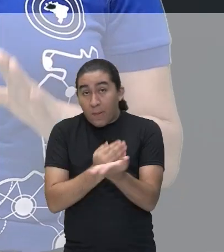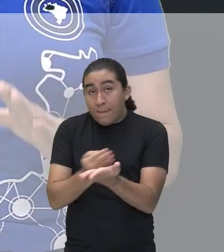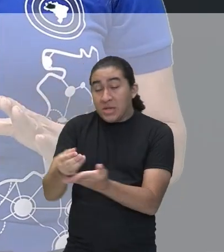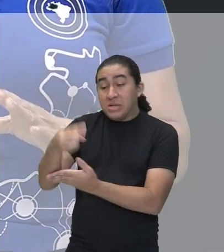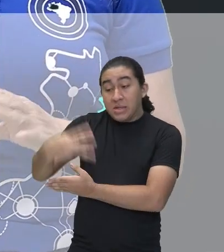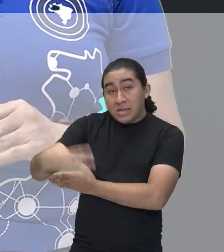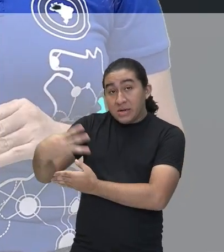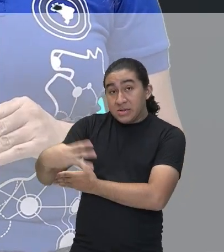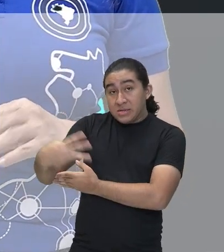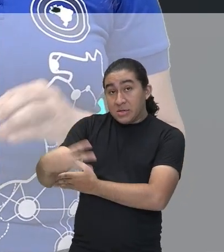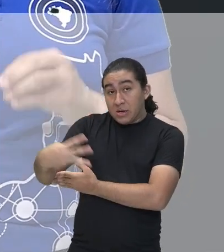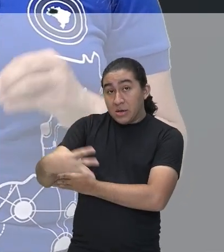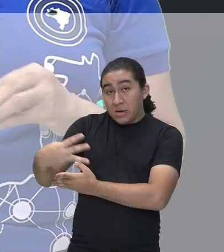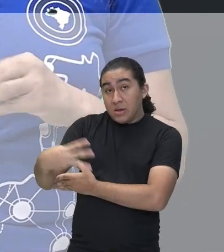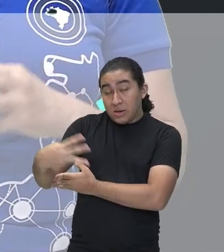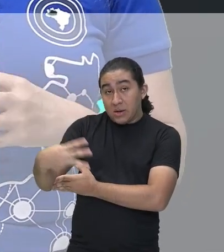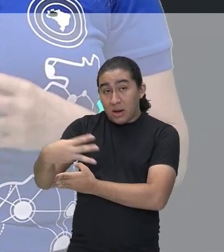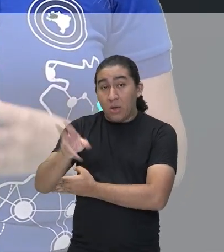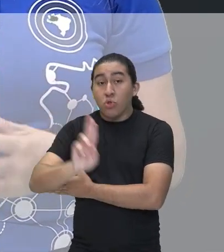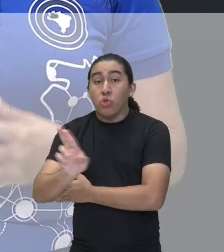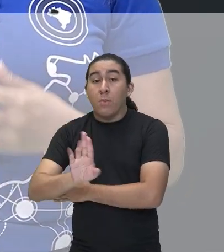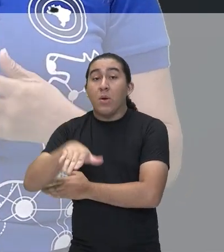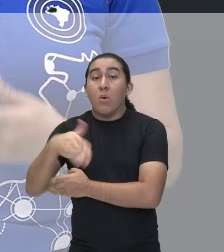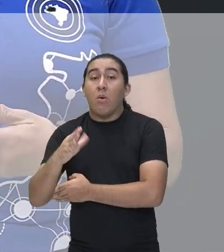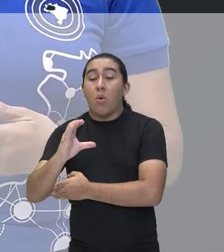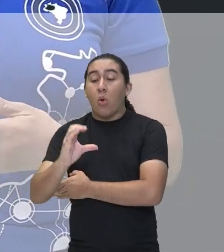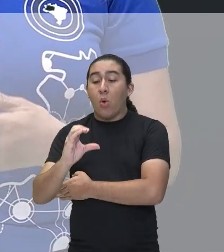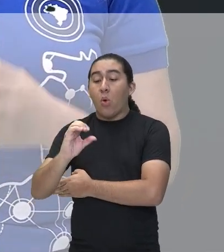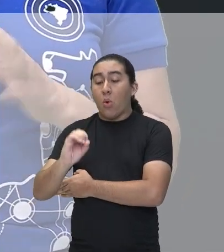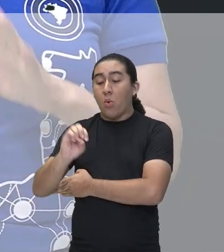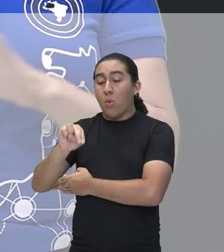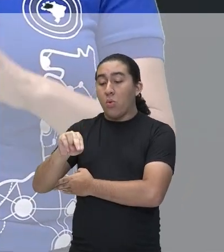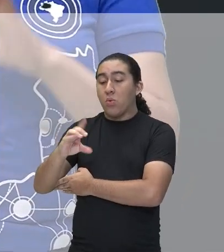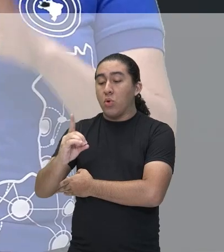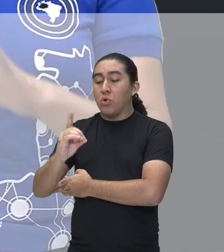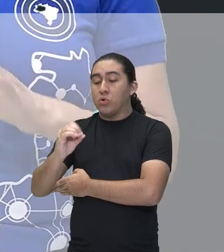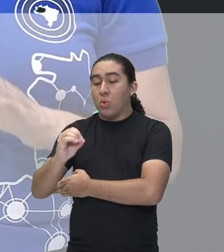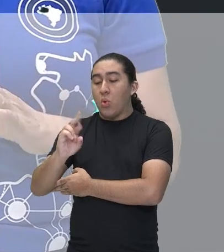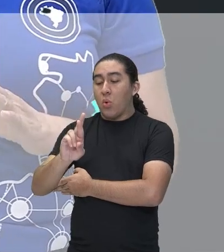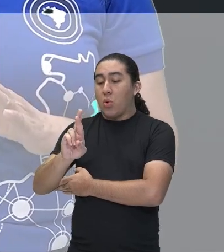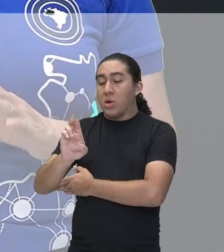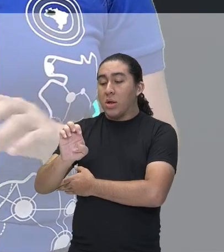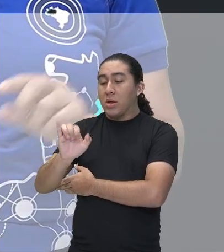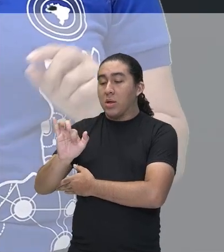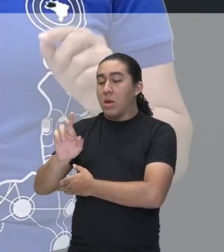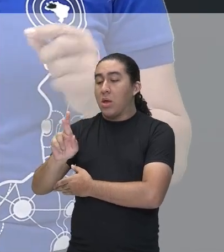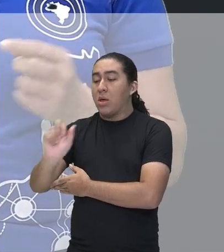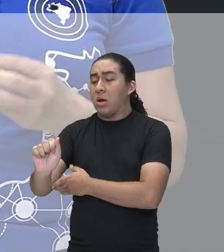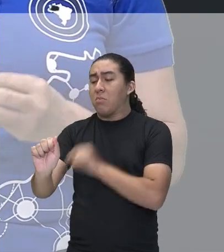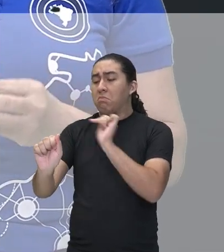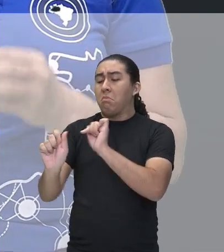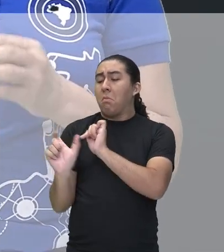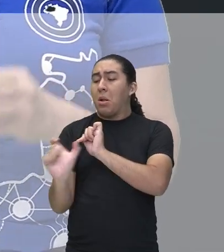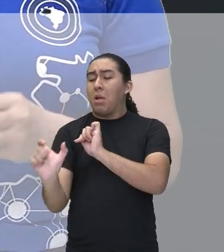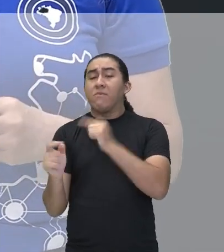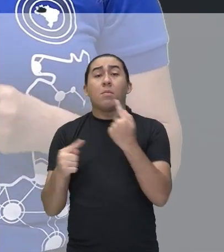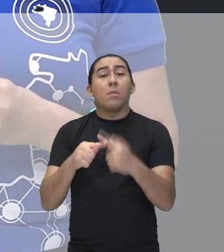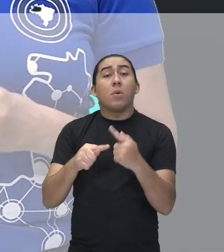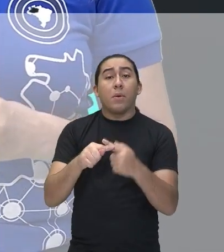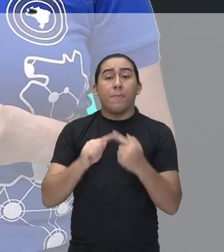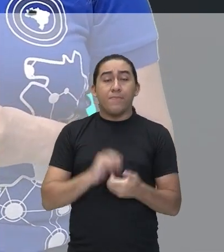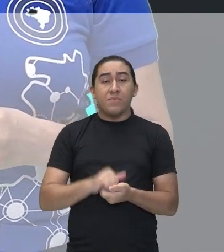A terceira geração chamada de condoreira. Por que condoreira? Referência